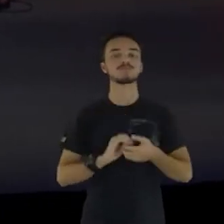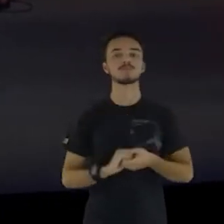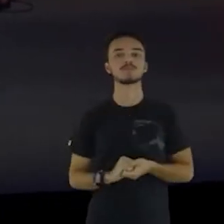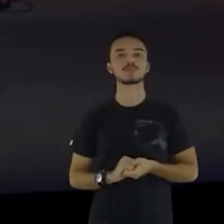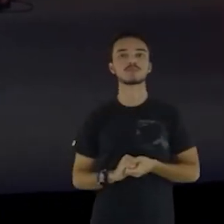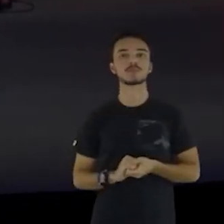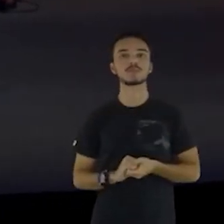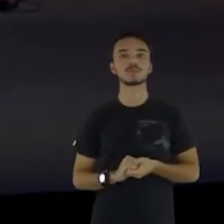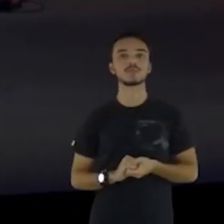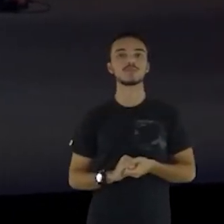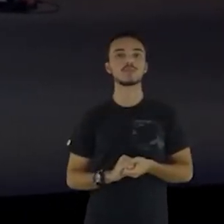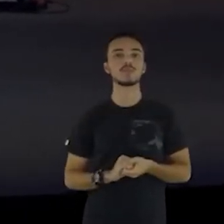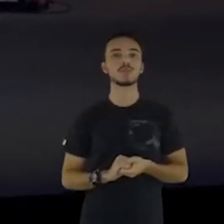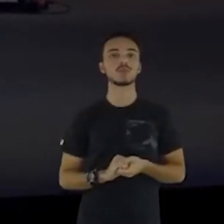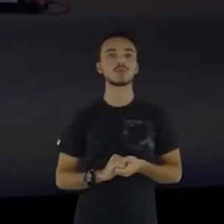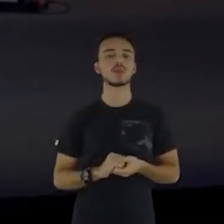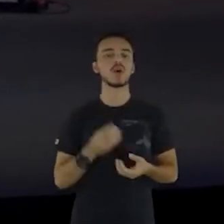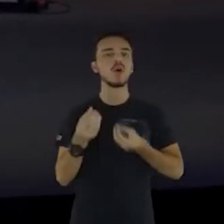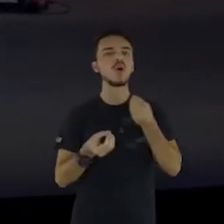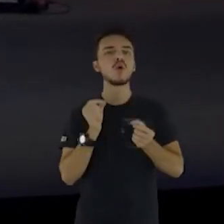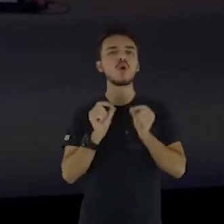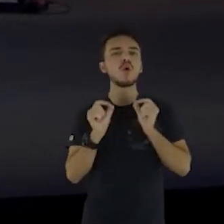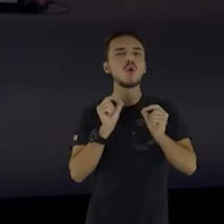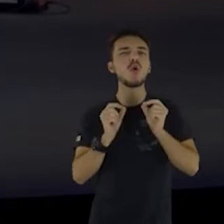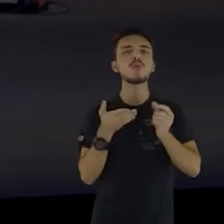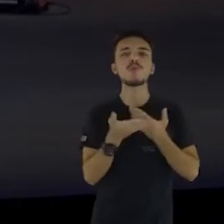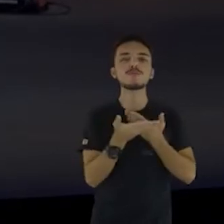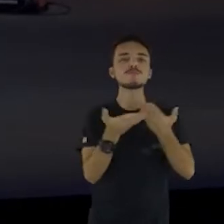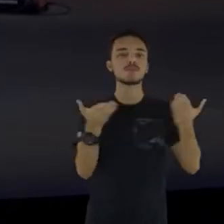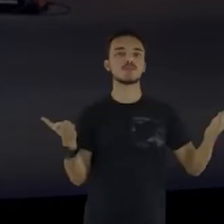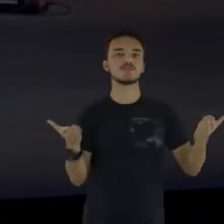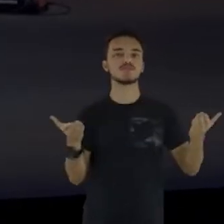Como a terra vai se encher do conhecimento?